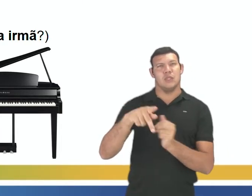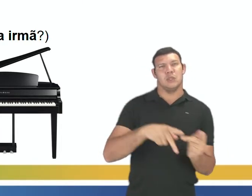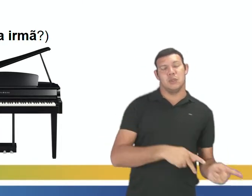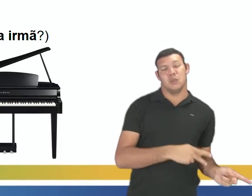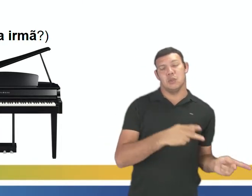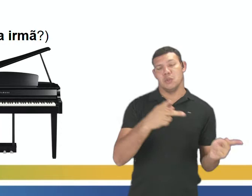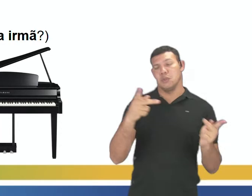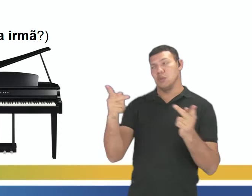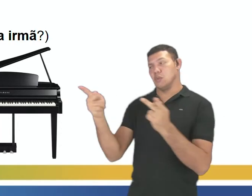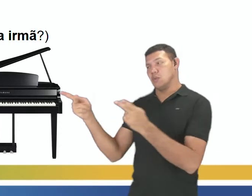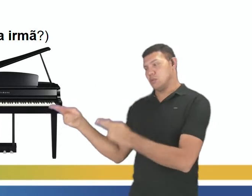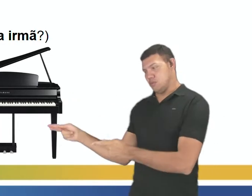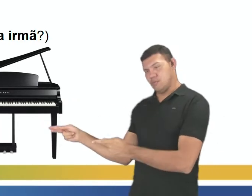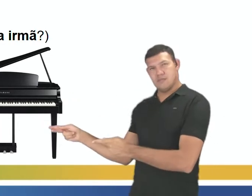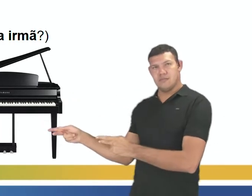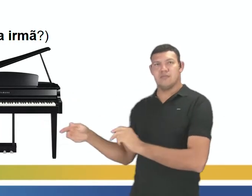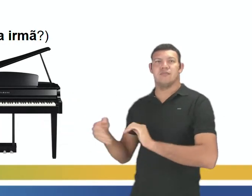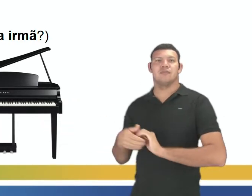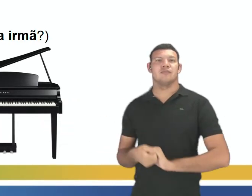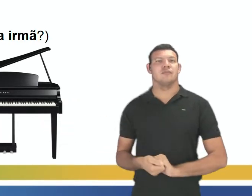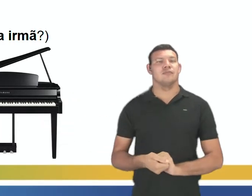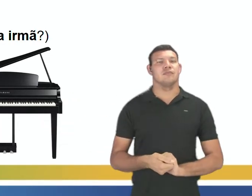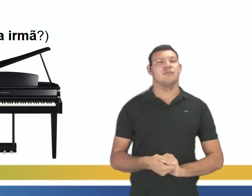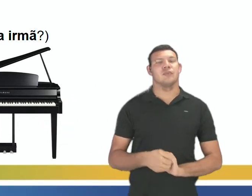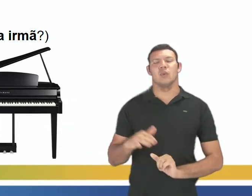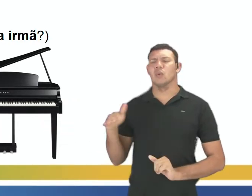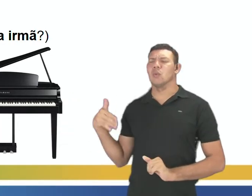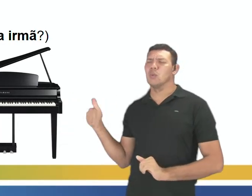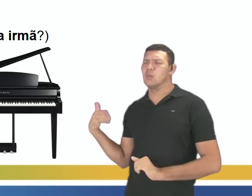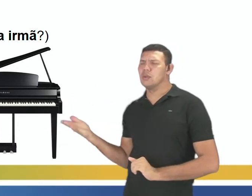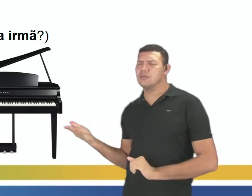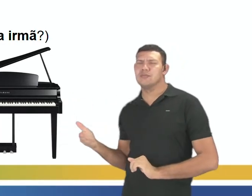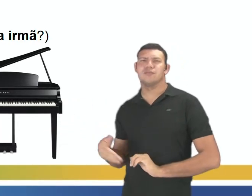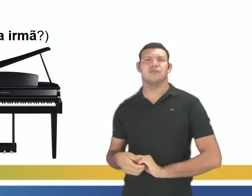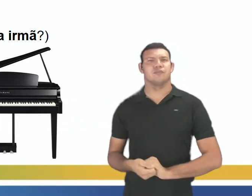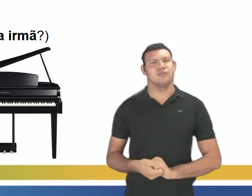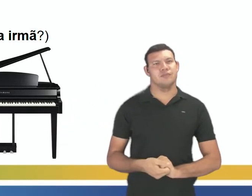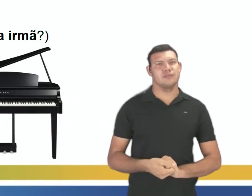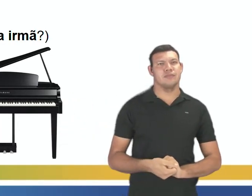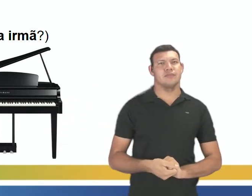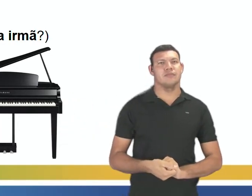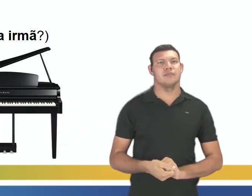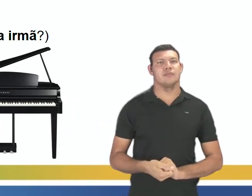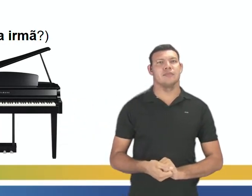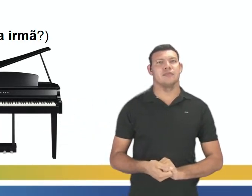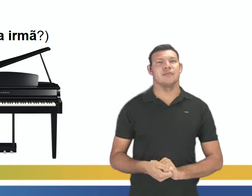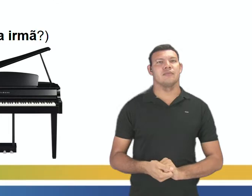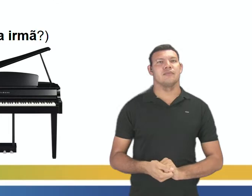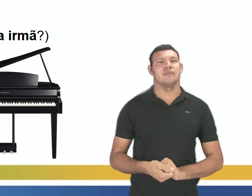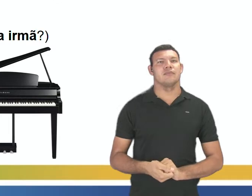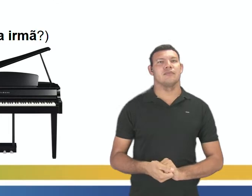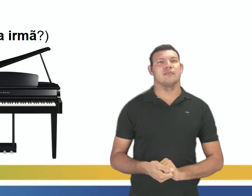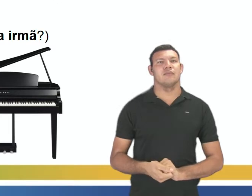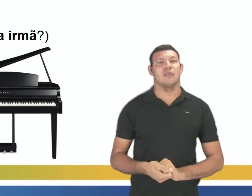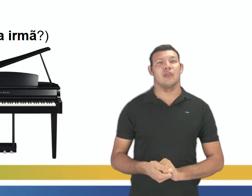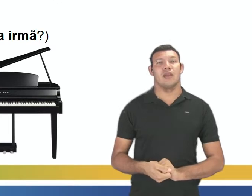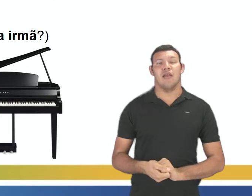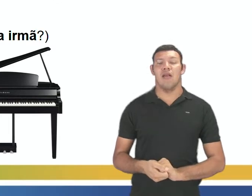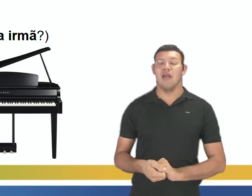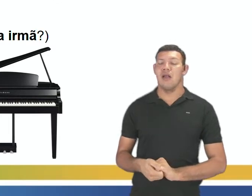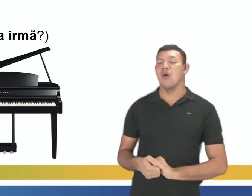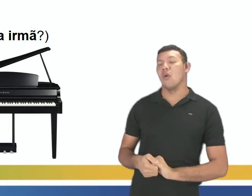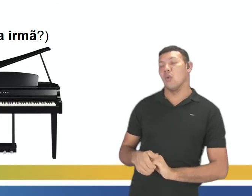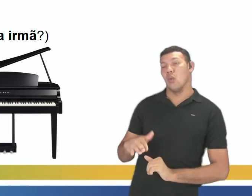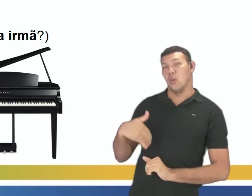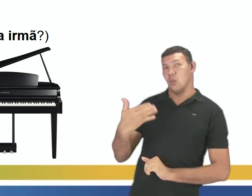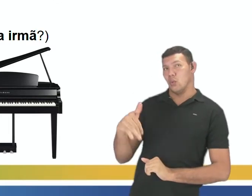tocar piano. Entenderam ali? O Bob, função de object, e o him é o pronome object. Okay? Ou